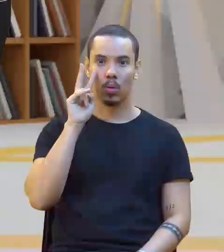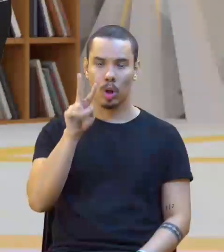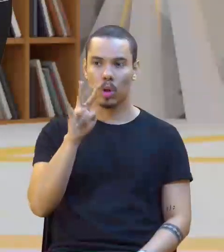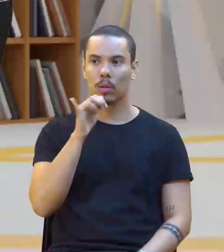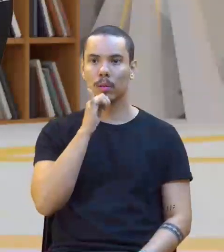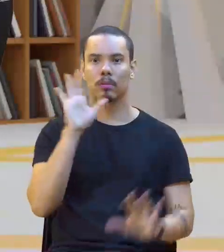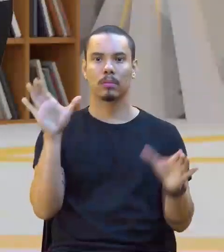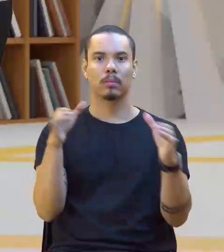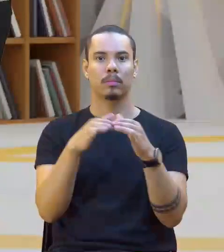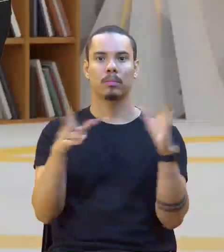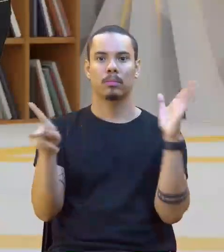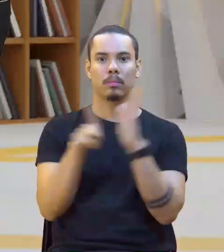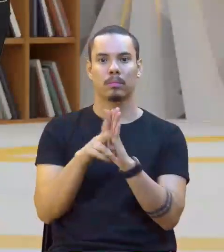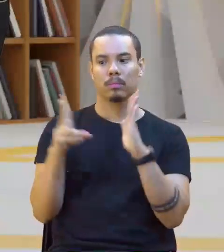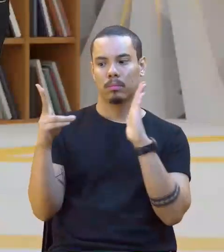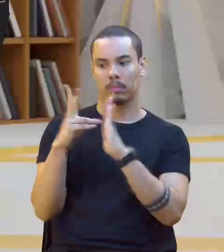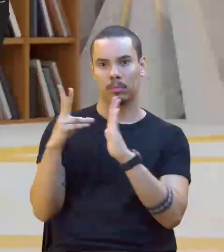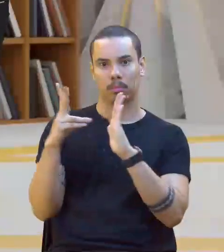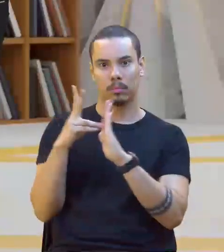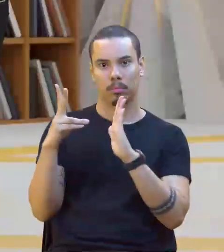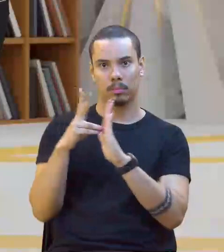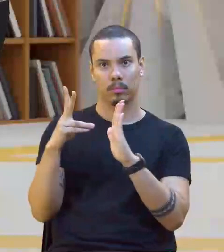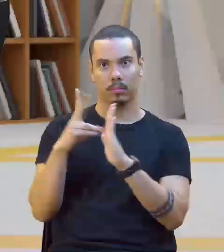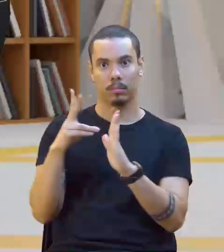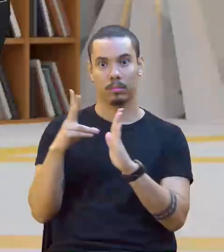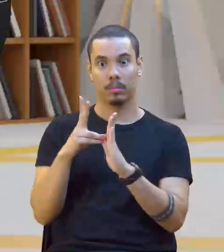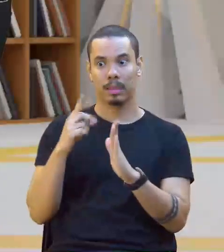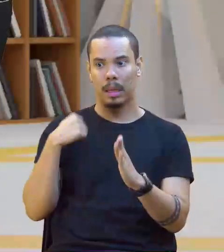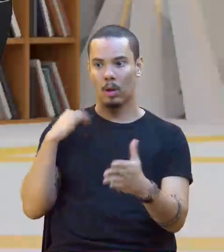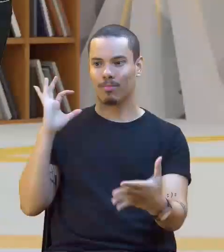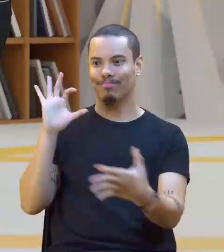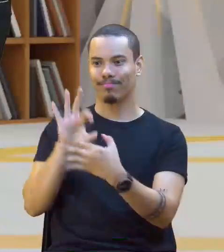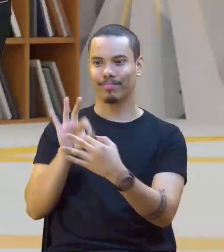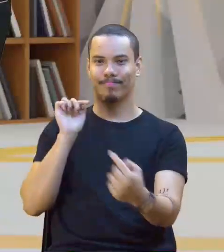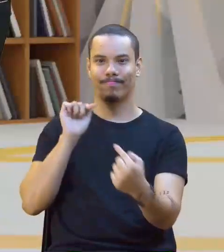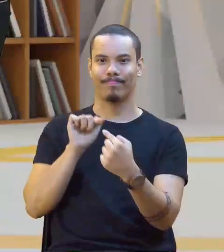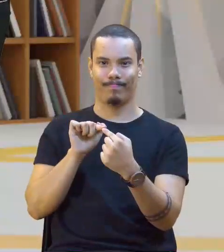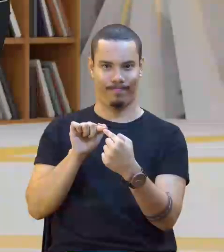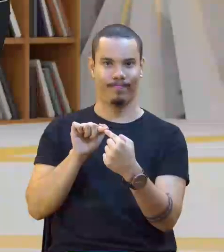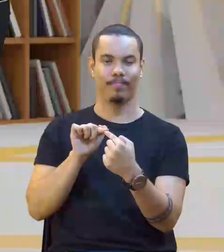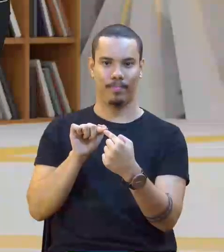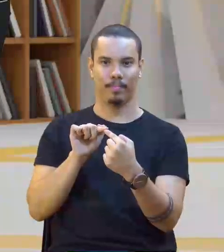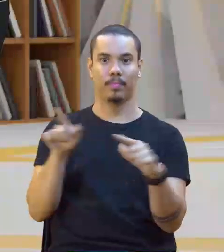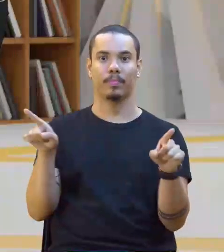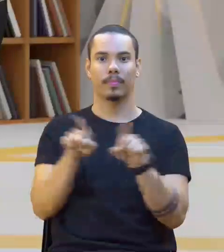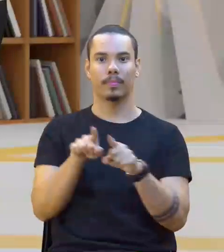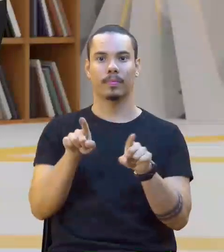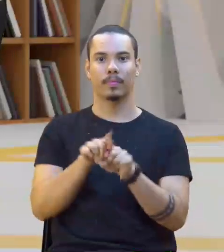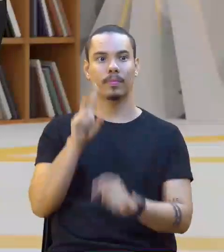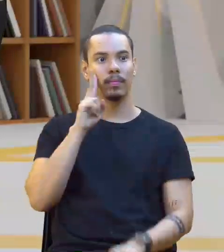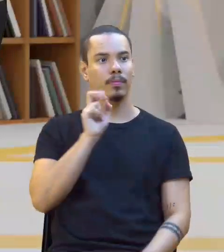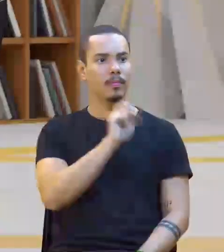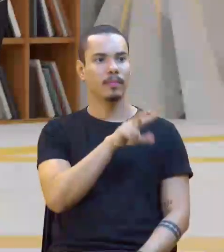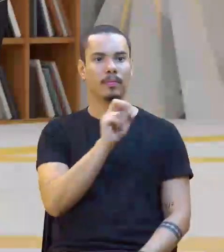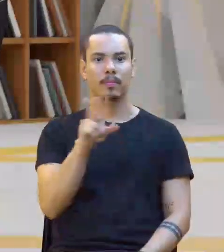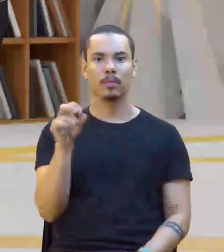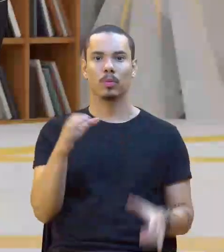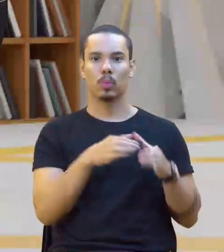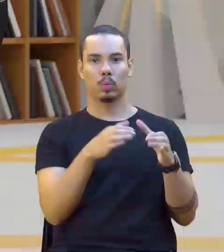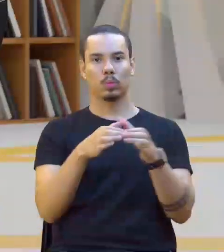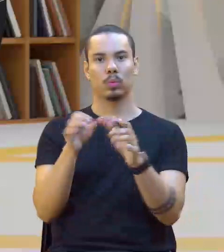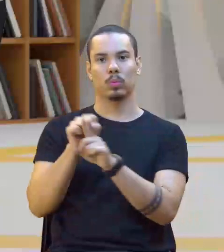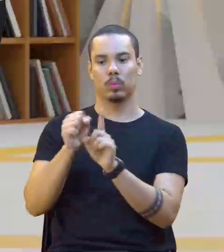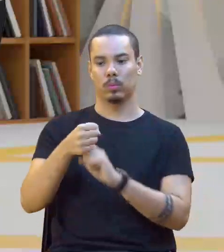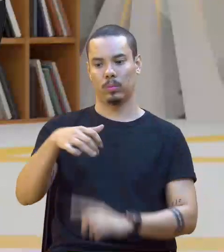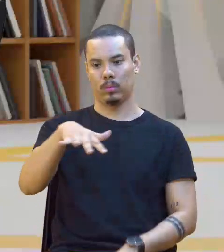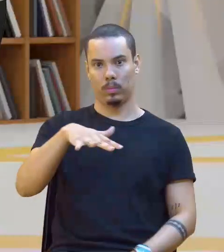social indígena, eu me enxergo lá. Eu me enxergo num grupo social, eu me enxergo